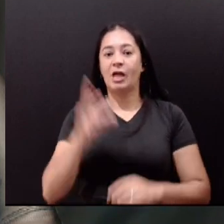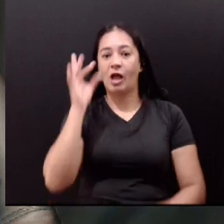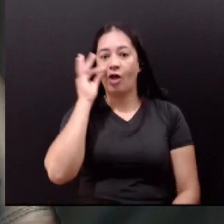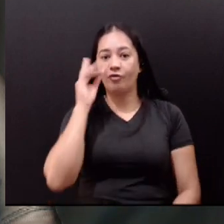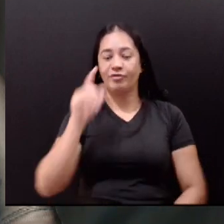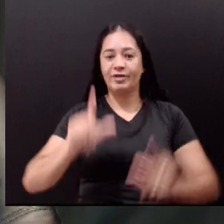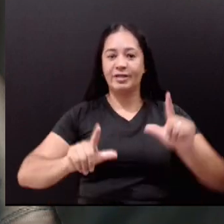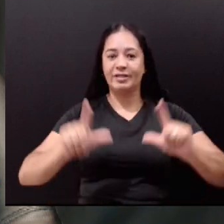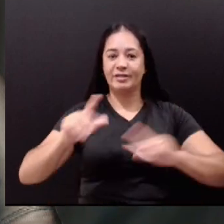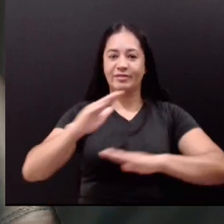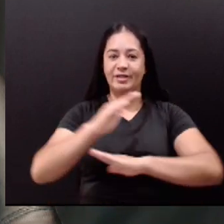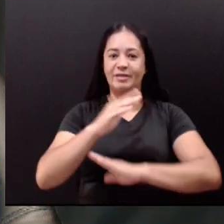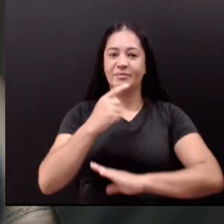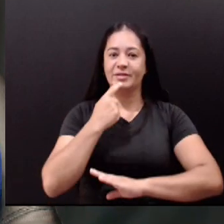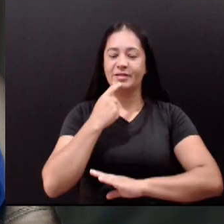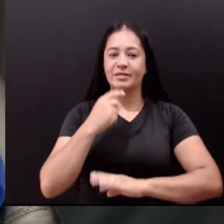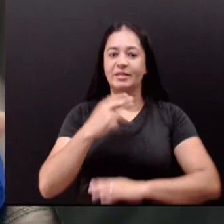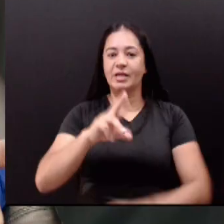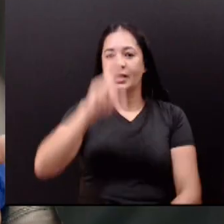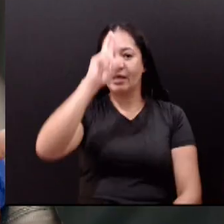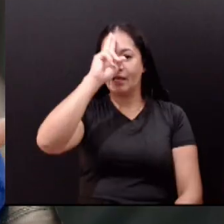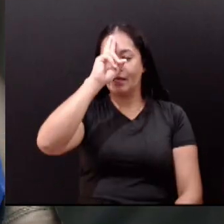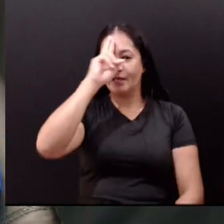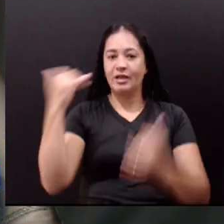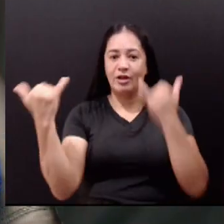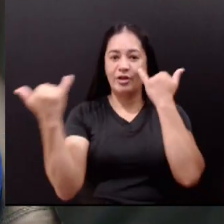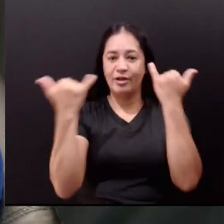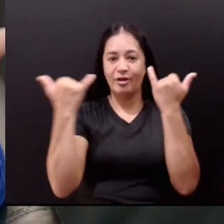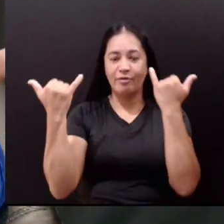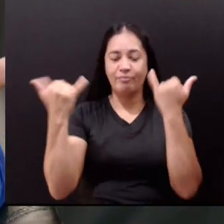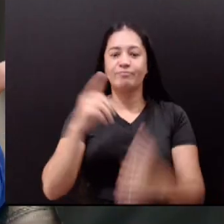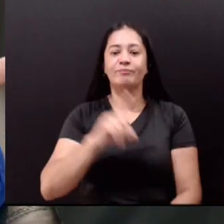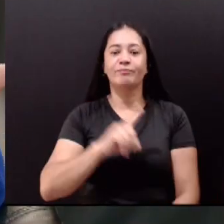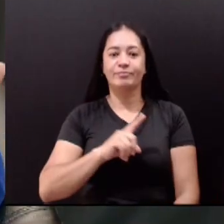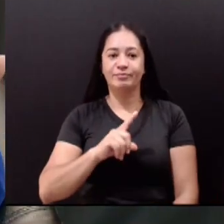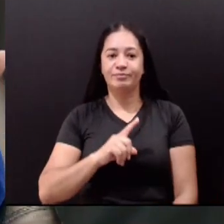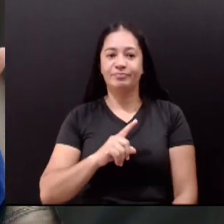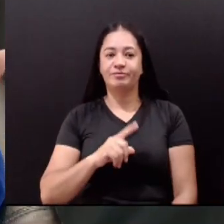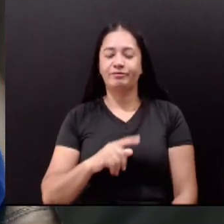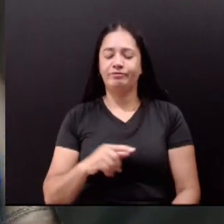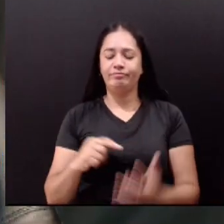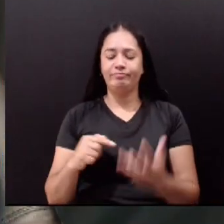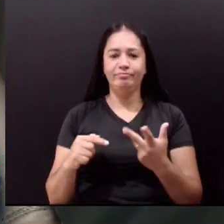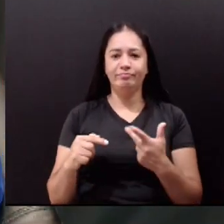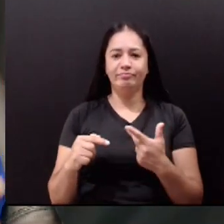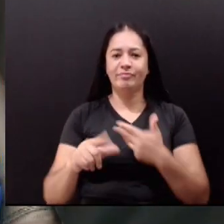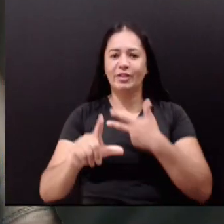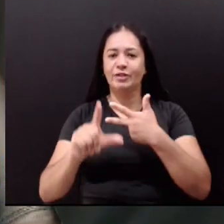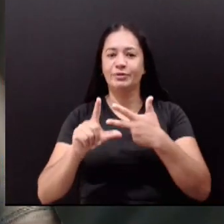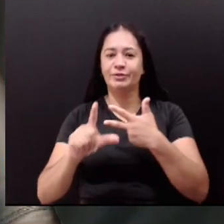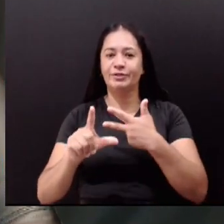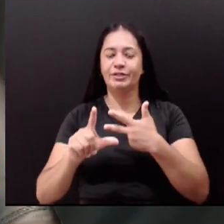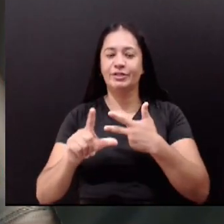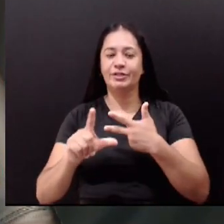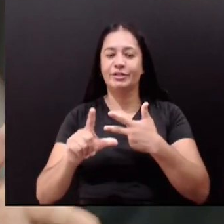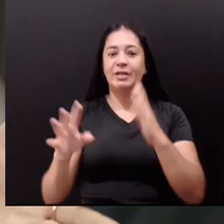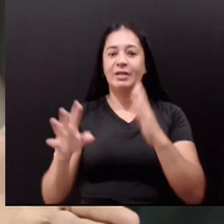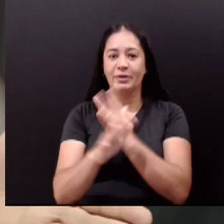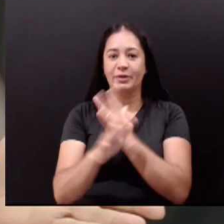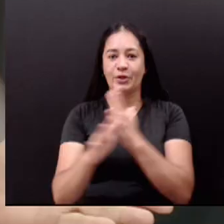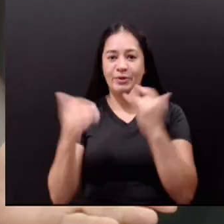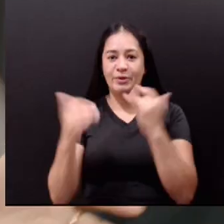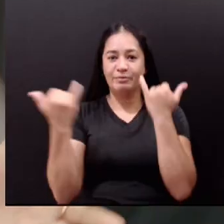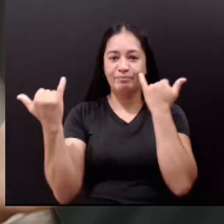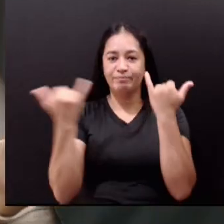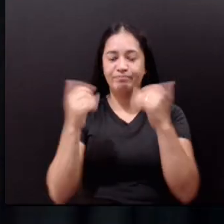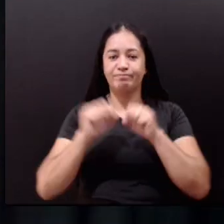ao meio-dia temos também o jornal Câmara Notícia, trazendo informações do Legislativo Campineiro e da nossa metrópole. E eu vou ficando